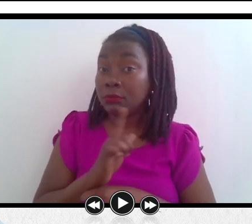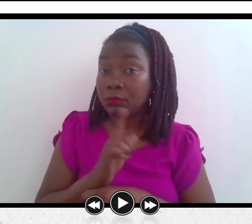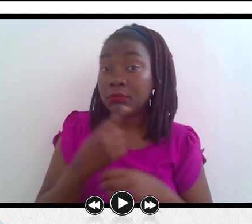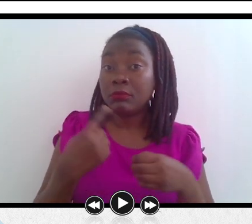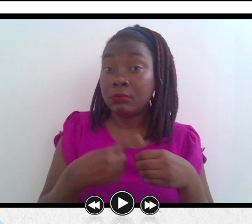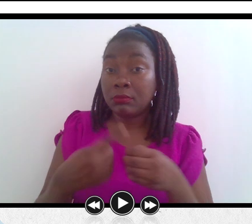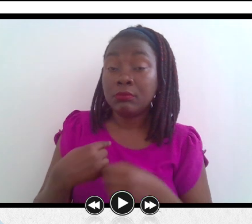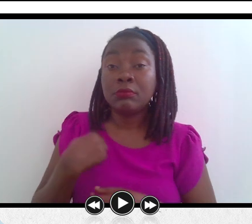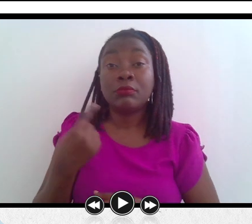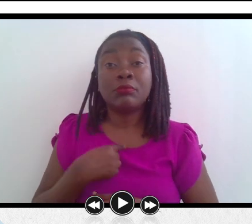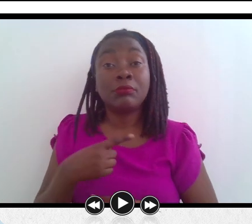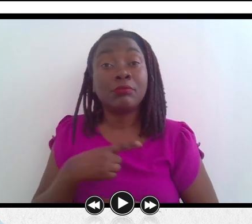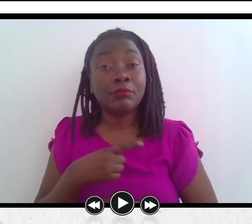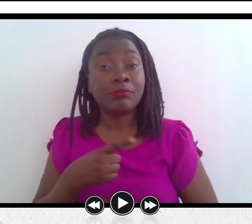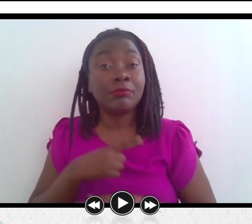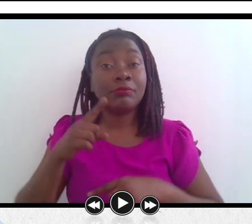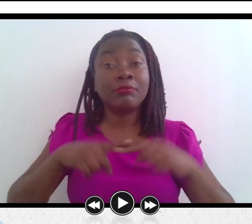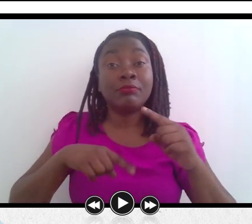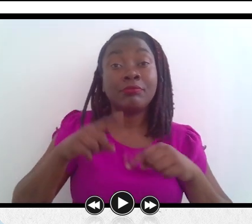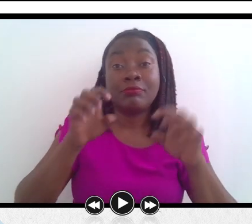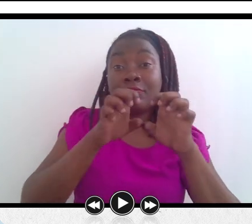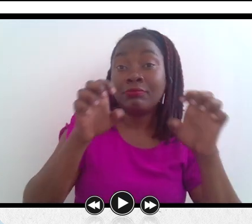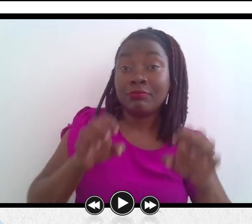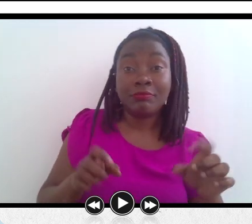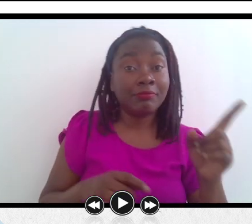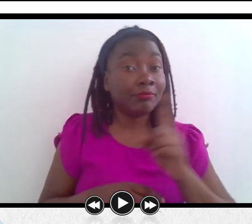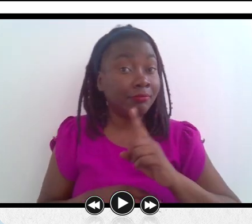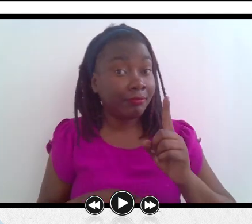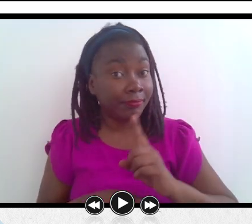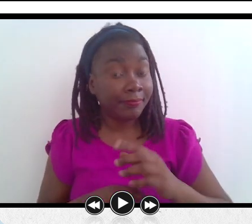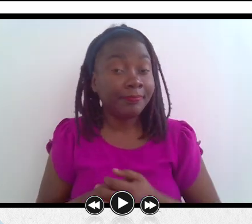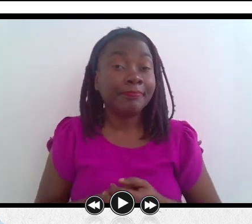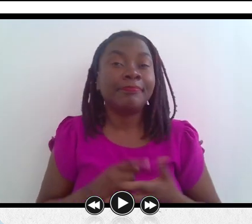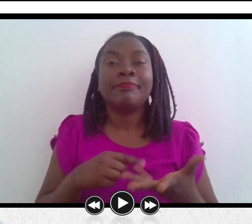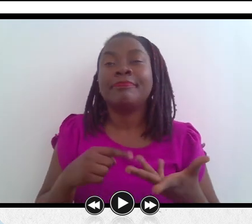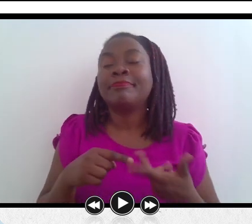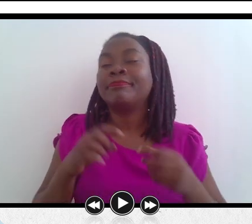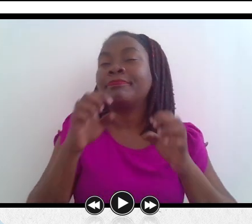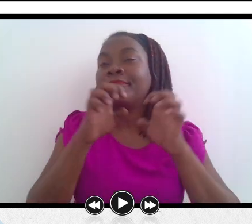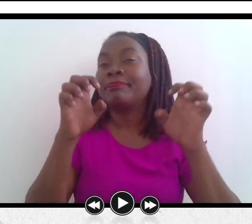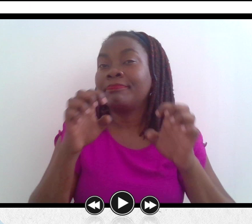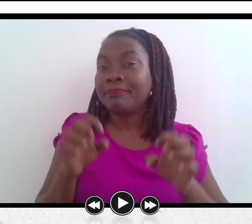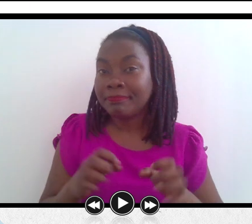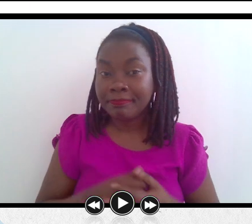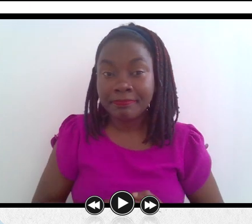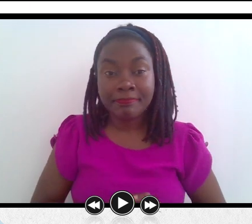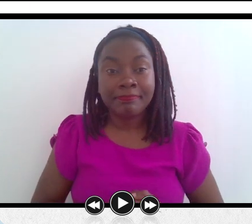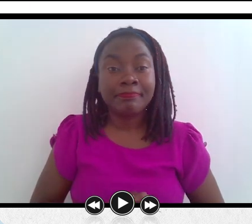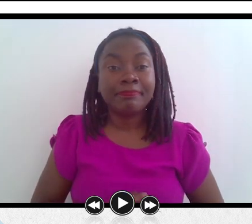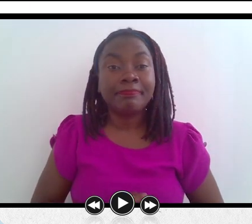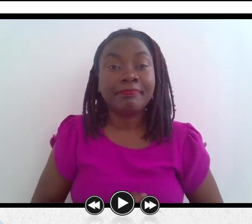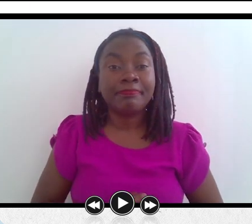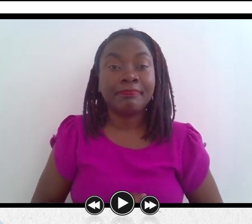urbana, nós temos medidas estruturais e medidas não estruturais. que são medidas estruturais? Medidas estruturais,